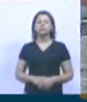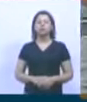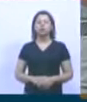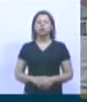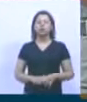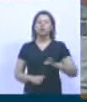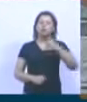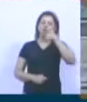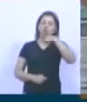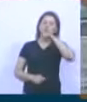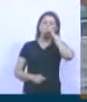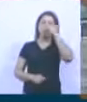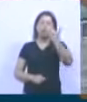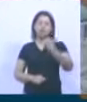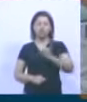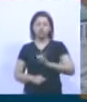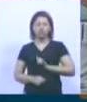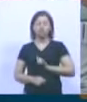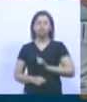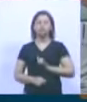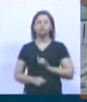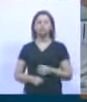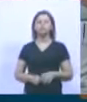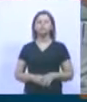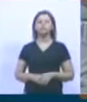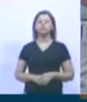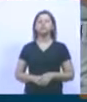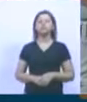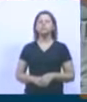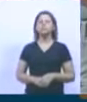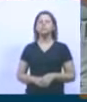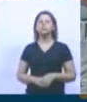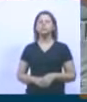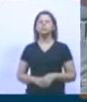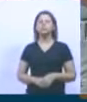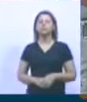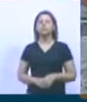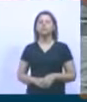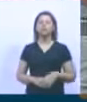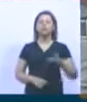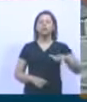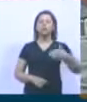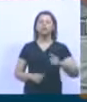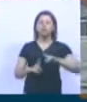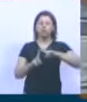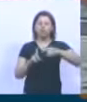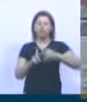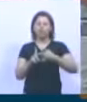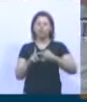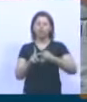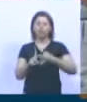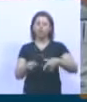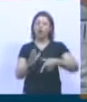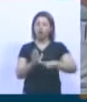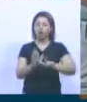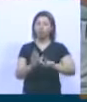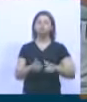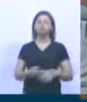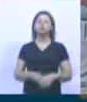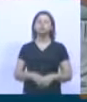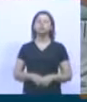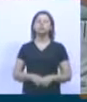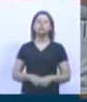a mãe me disse, me contou, that while she was pregnant with this child, que quando ela estava grávida desta criança, it had